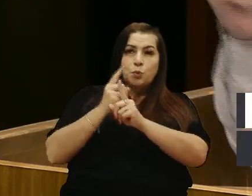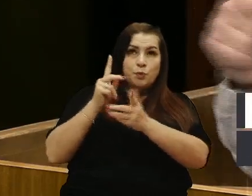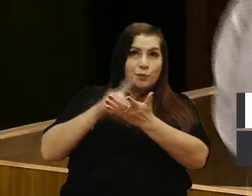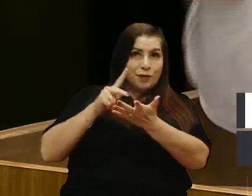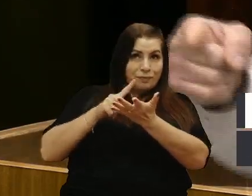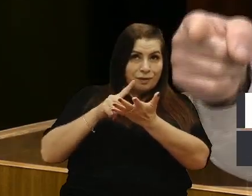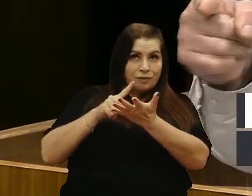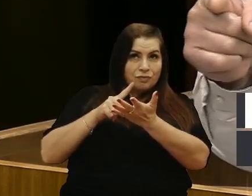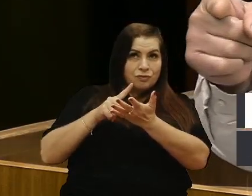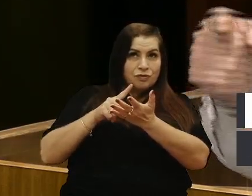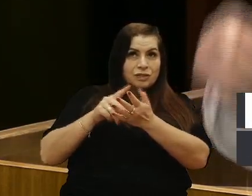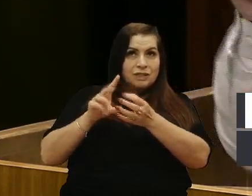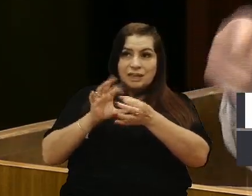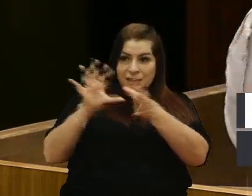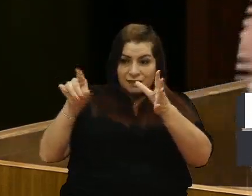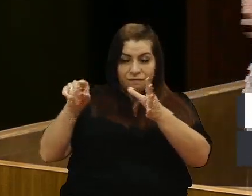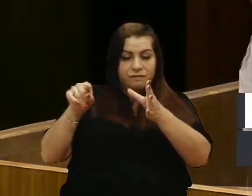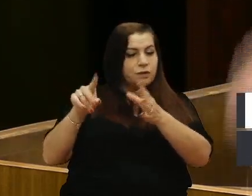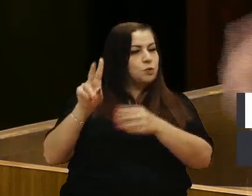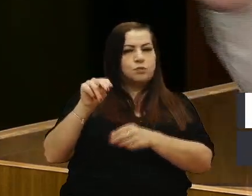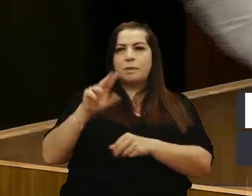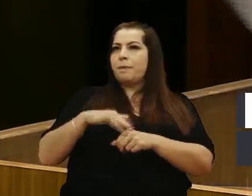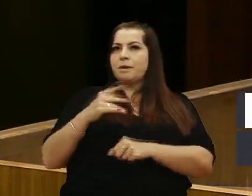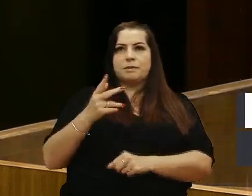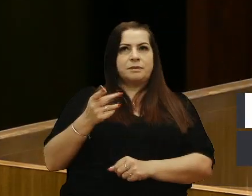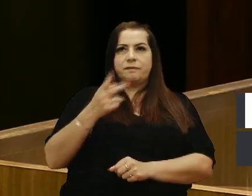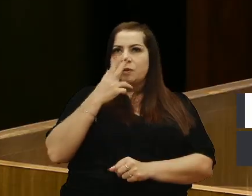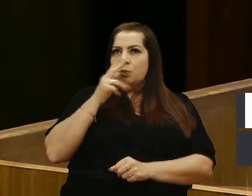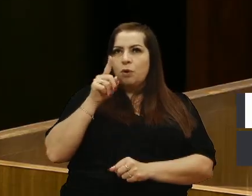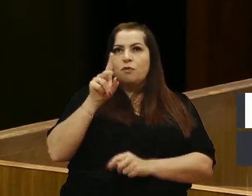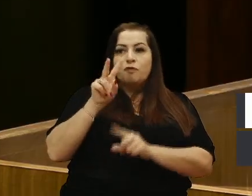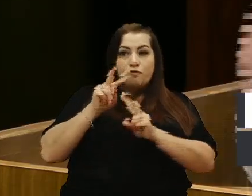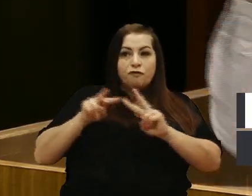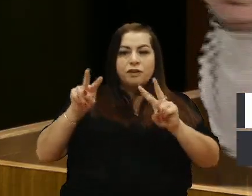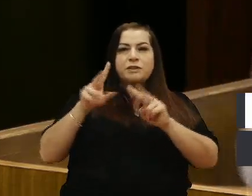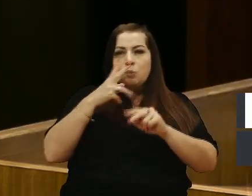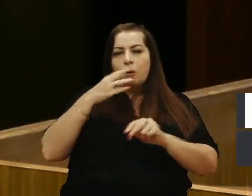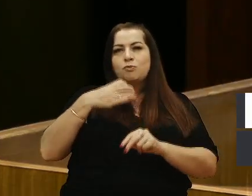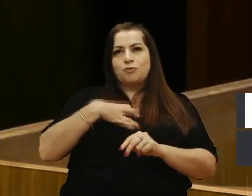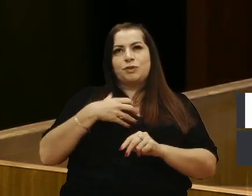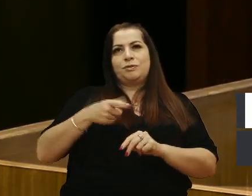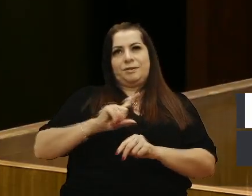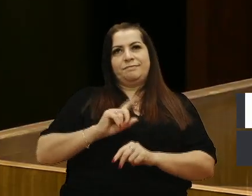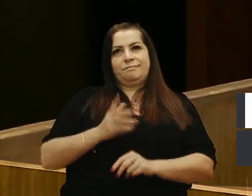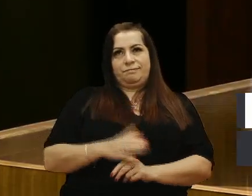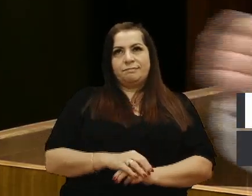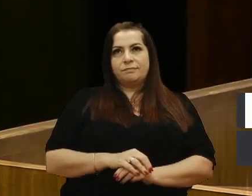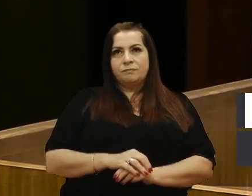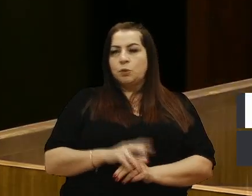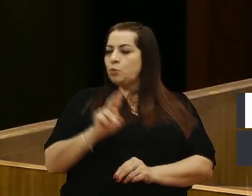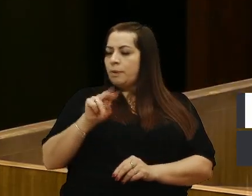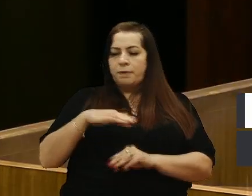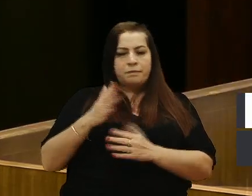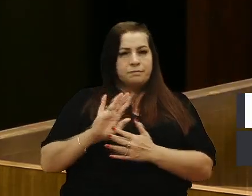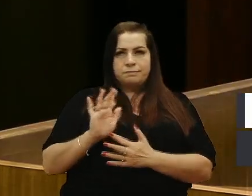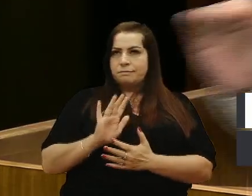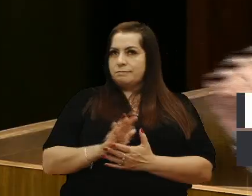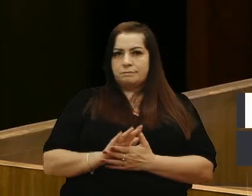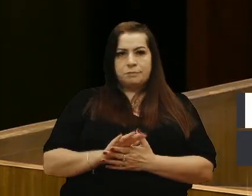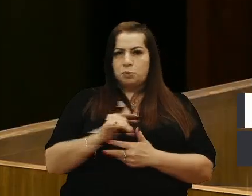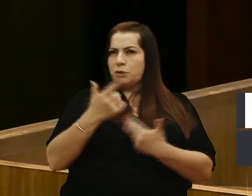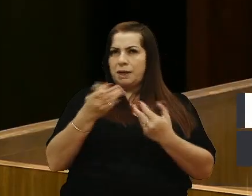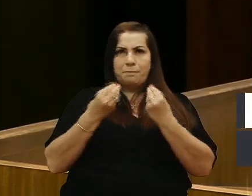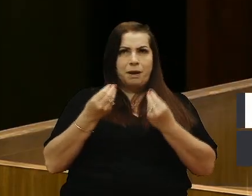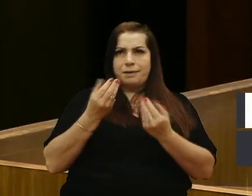verdade e absolva, ela nunca mais vai ser vista pela sociedade da mesma forma que ela era vista antes. Nunca mais. Não tem